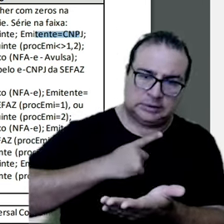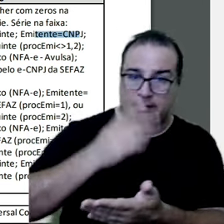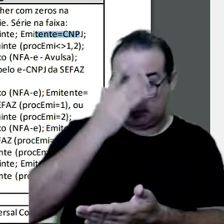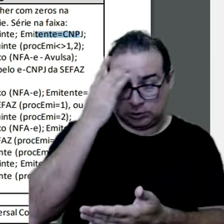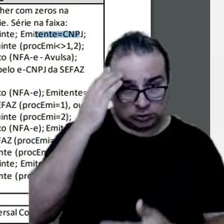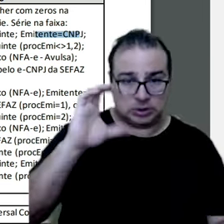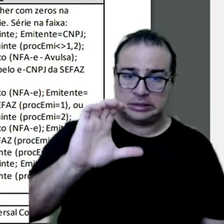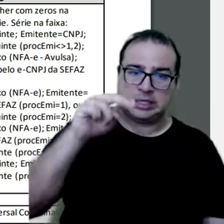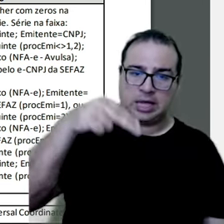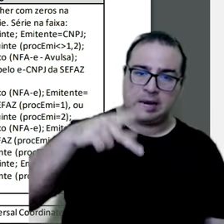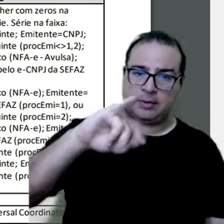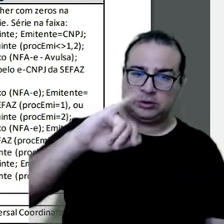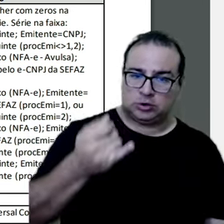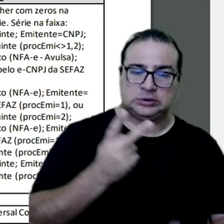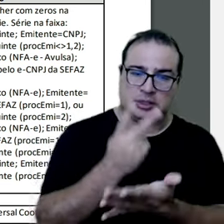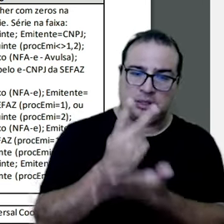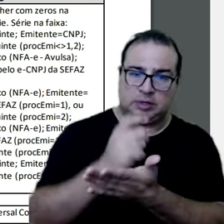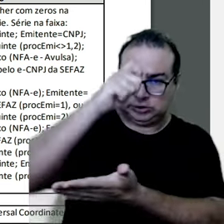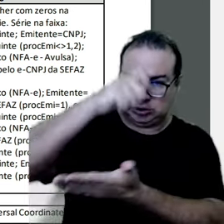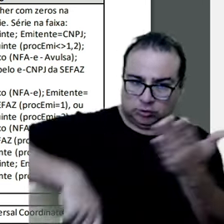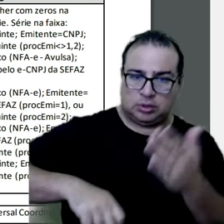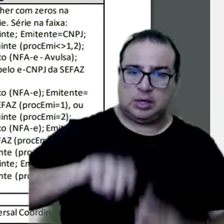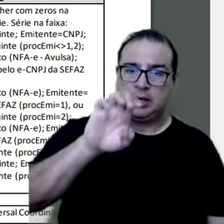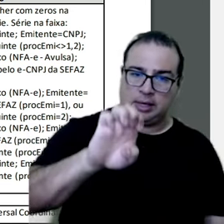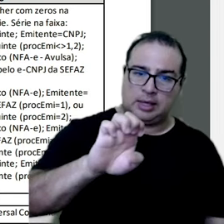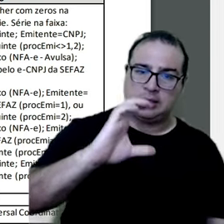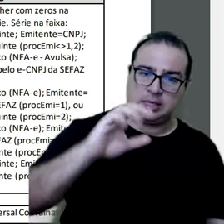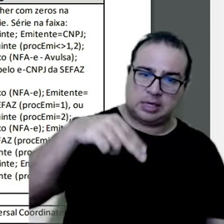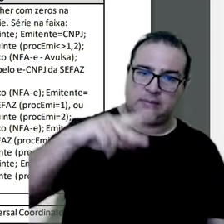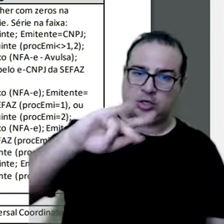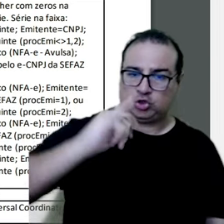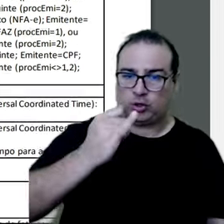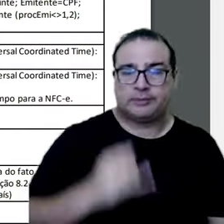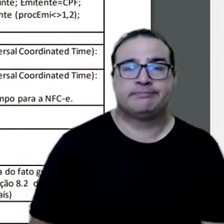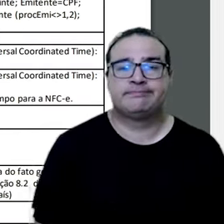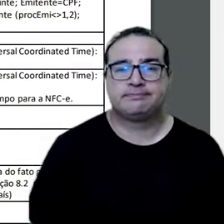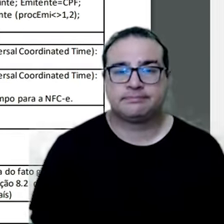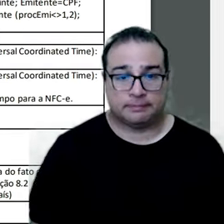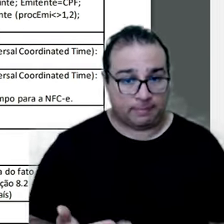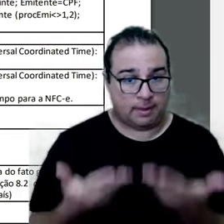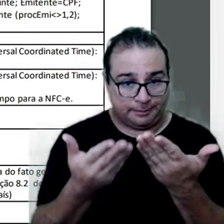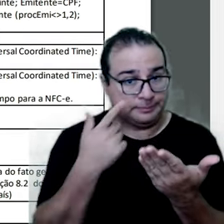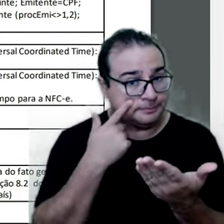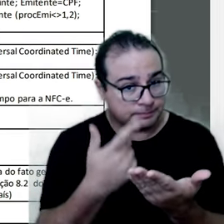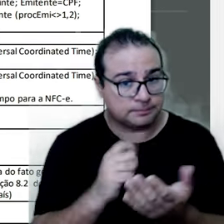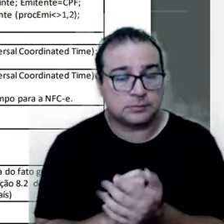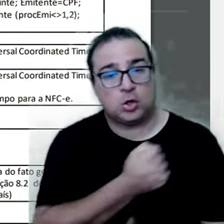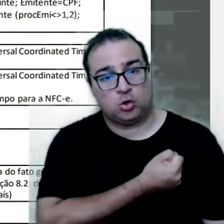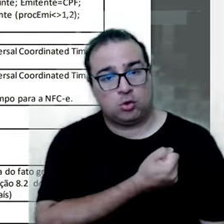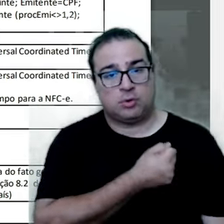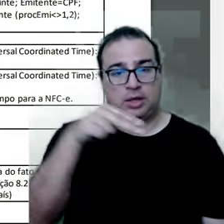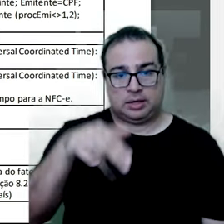CNPJ assinatura pelo ecnpj Então tá aqui né que que eu quero chegar é no